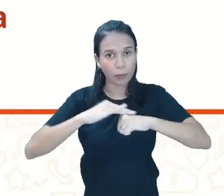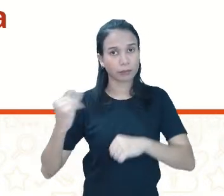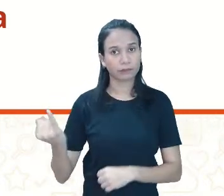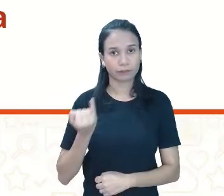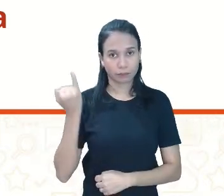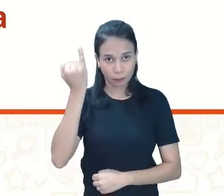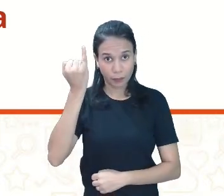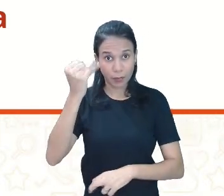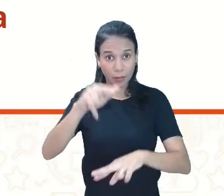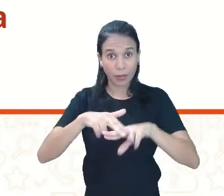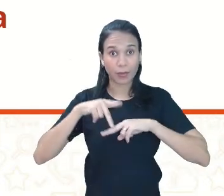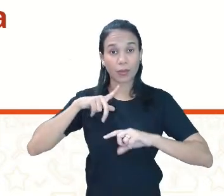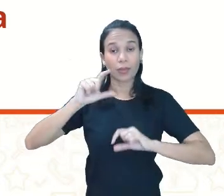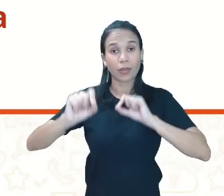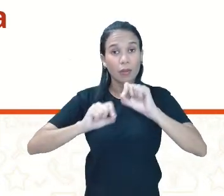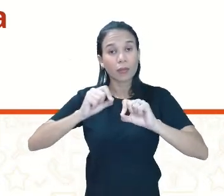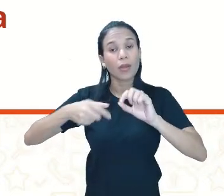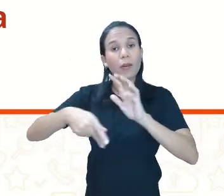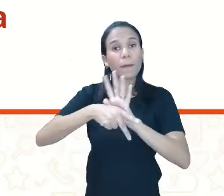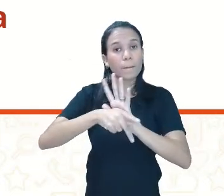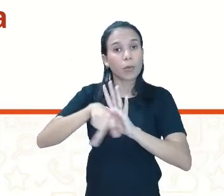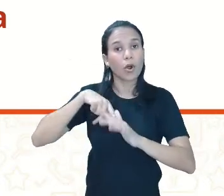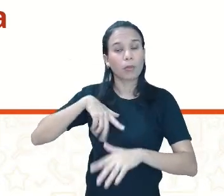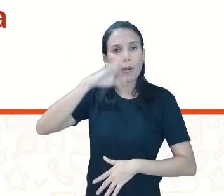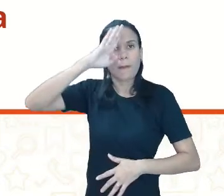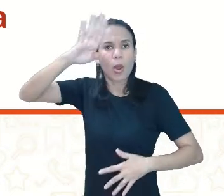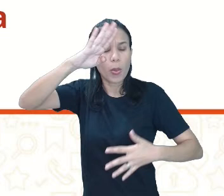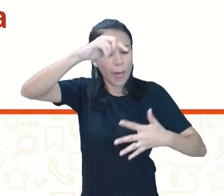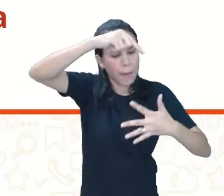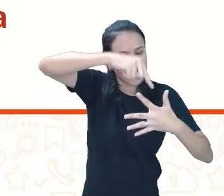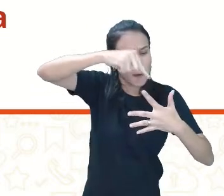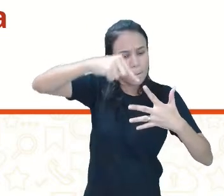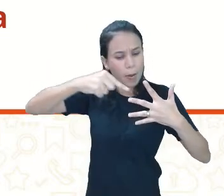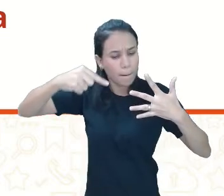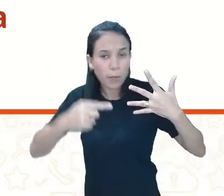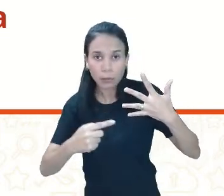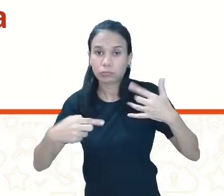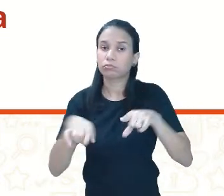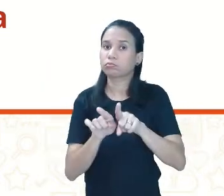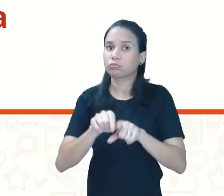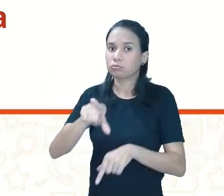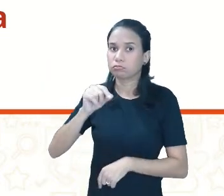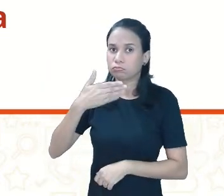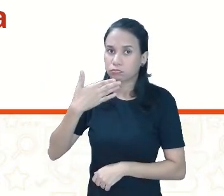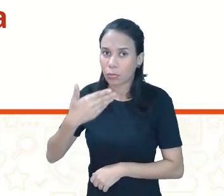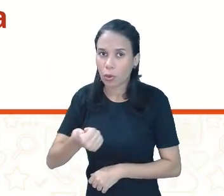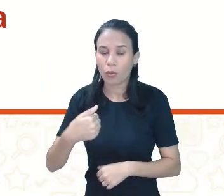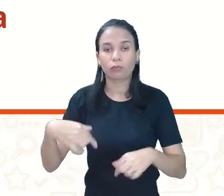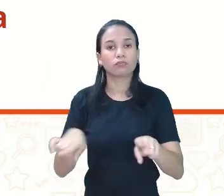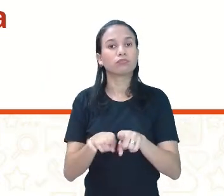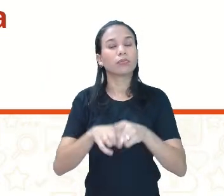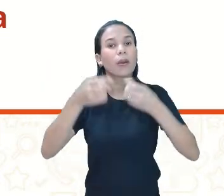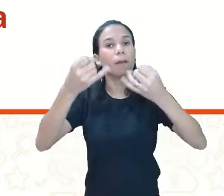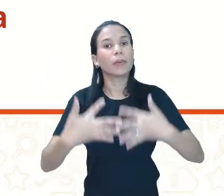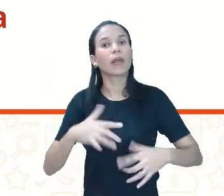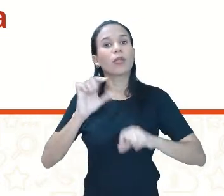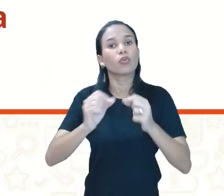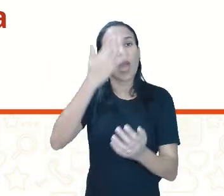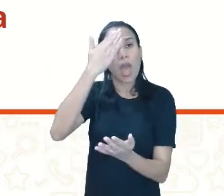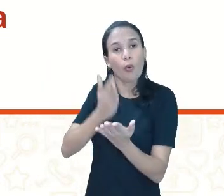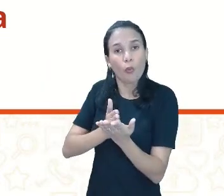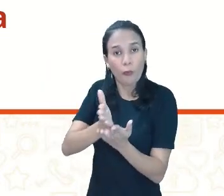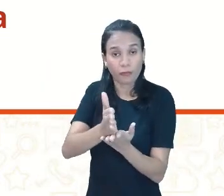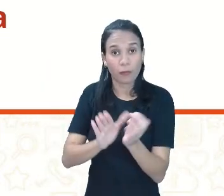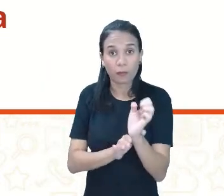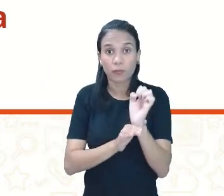importante. A gente está falando de estabelecer prioridades, a gente está falando de preferências, a gente está falando de